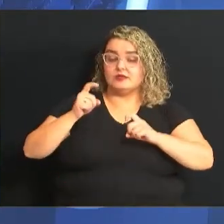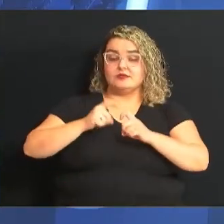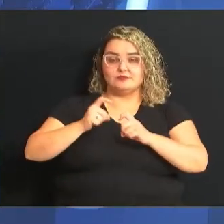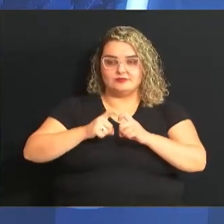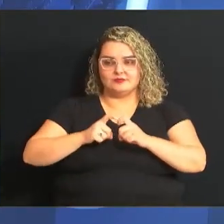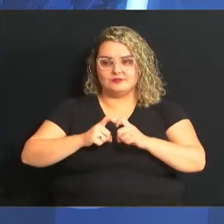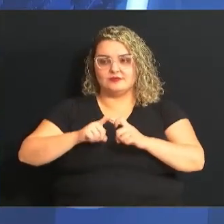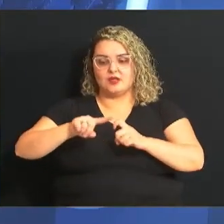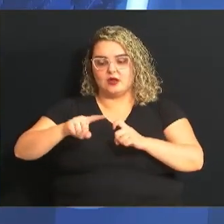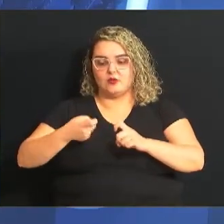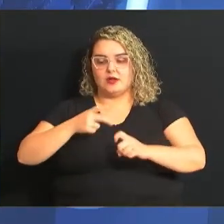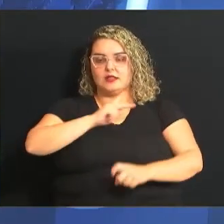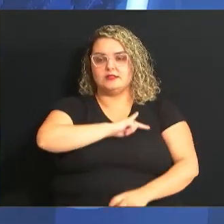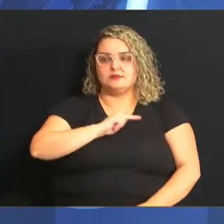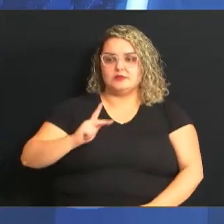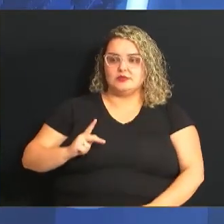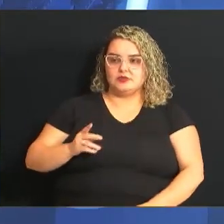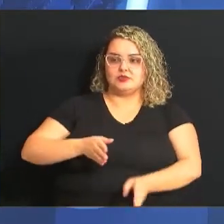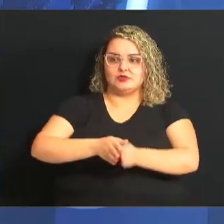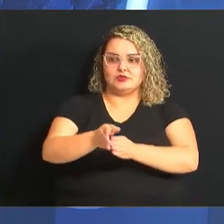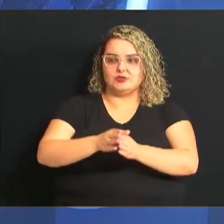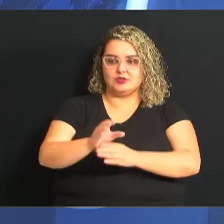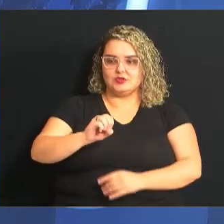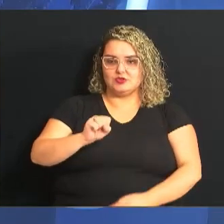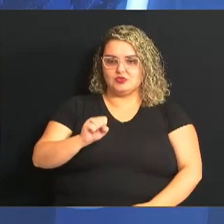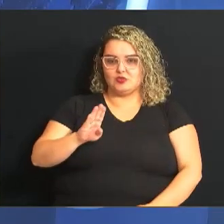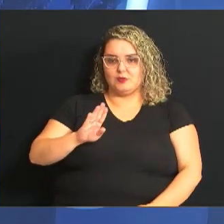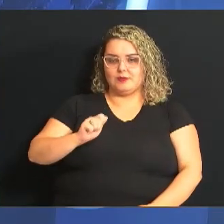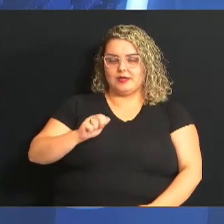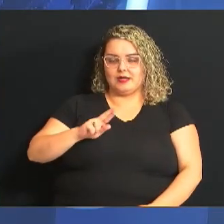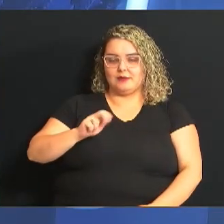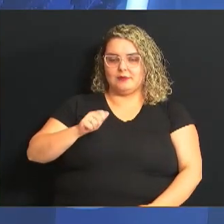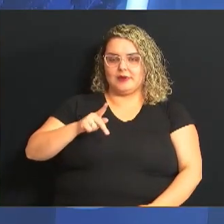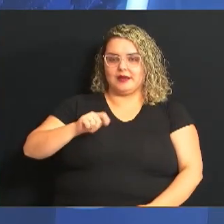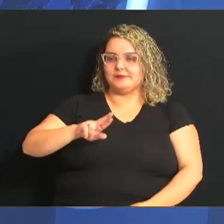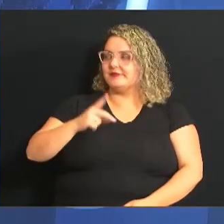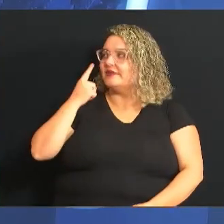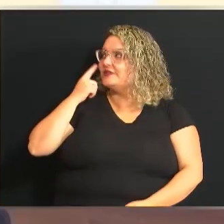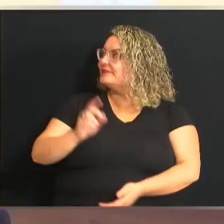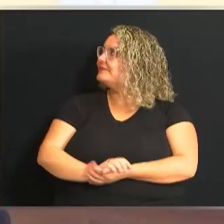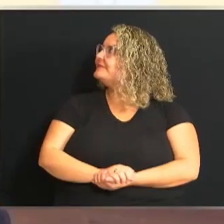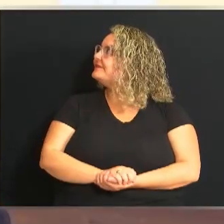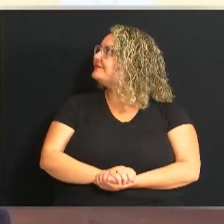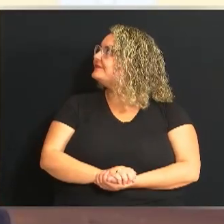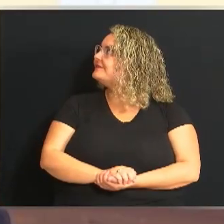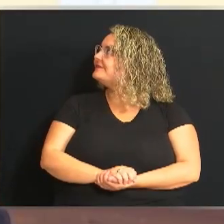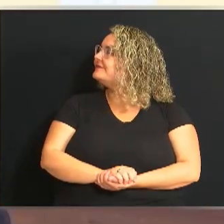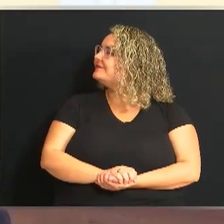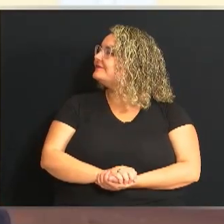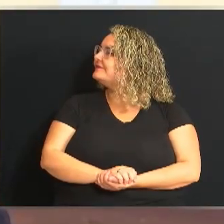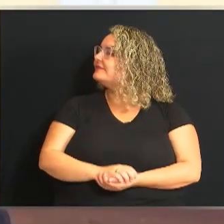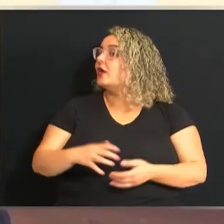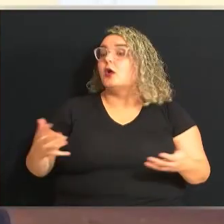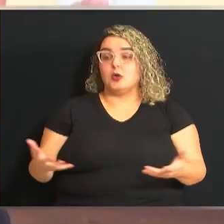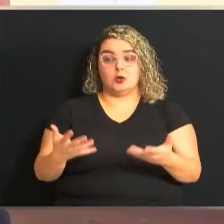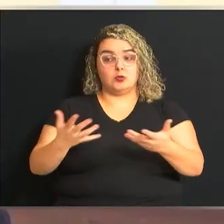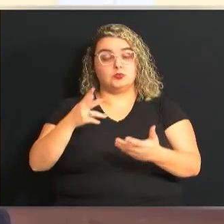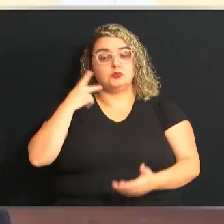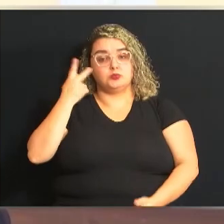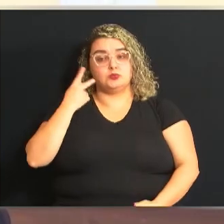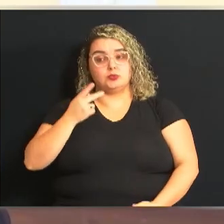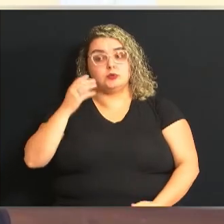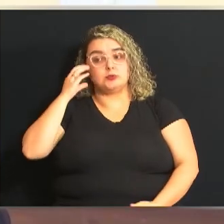por algum interesse do funcionário, muitos religiosos não têm sido franqueada a entrada dele nesses